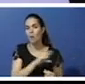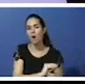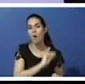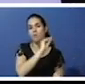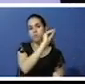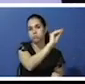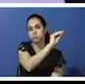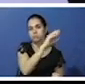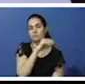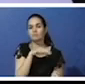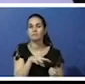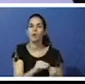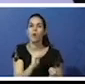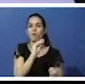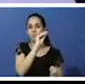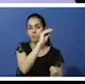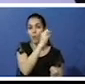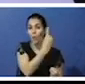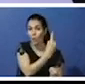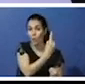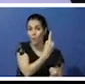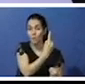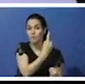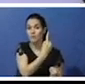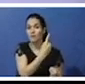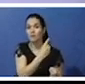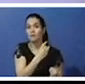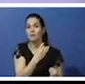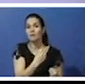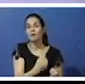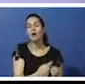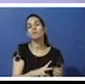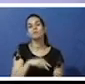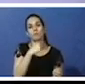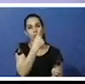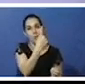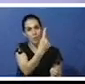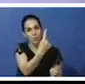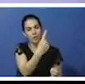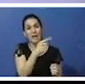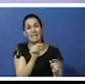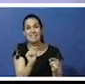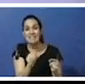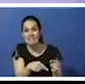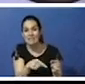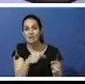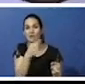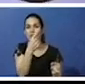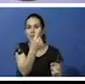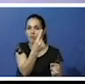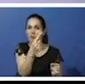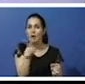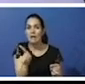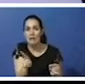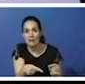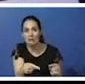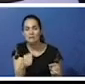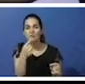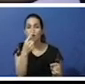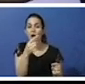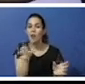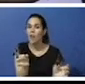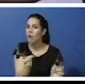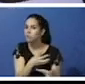bolinha, vou pôr uma aqui, então vou riscar, vou pôr outra aqui, vou riscar, vou pôr outra aqui, vou riscar, até eu terminar